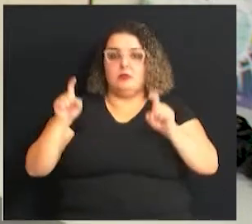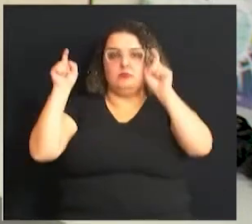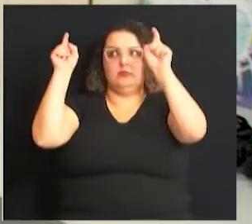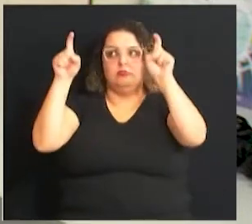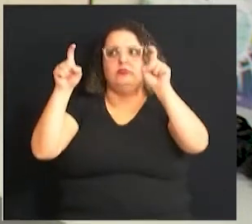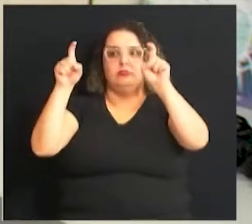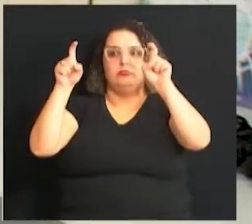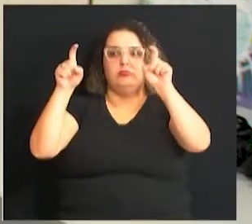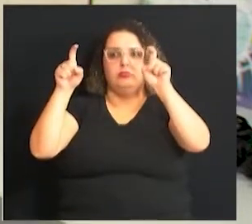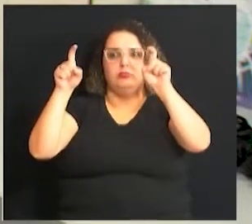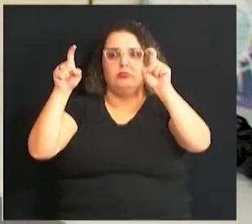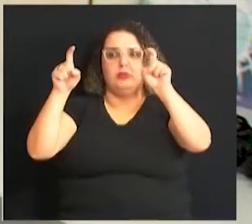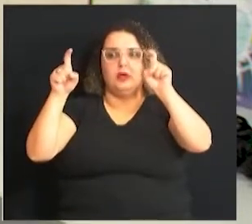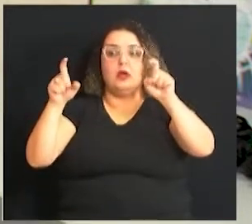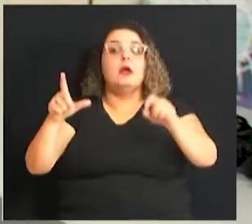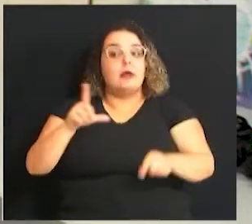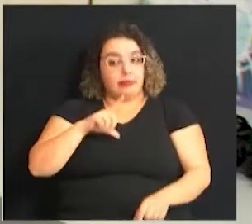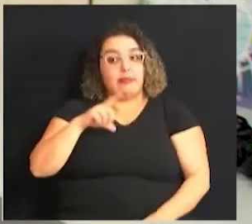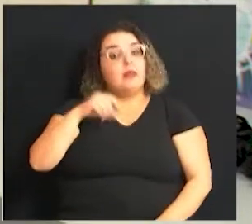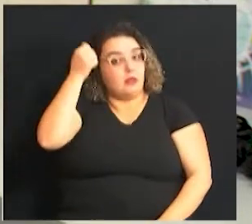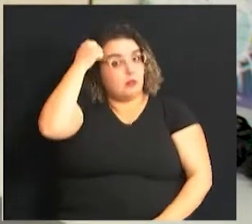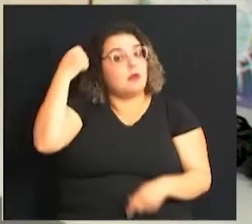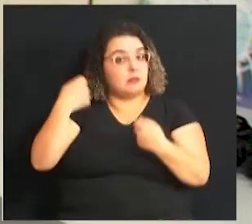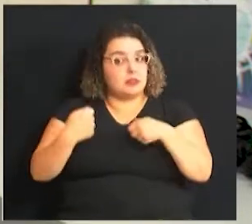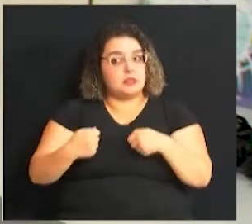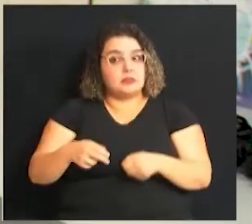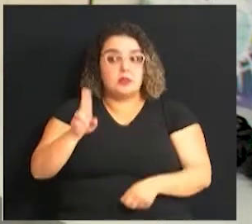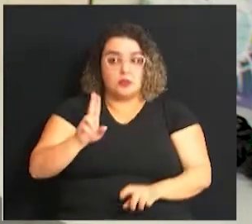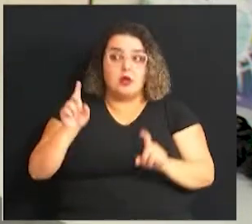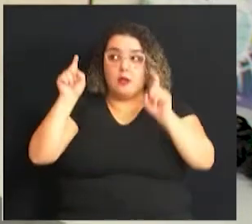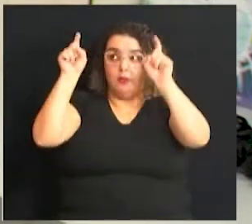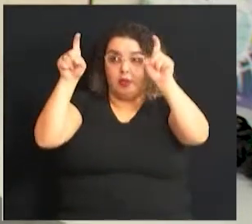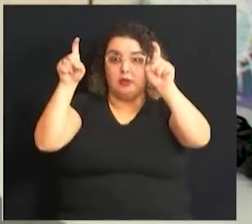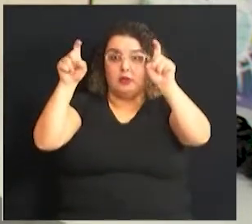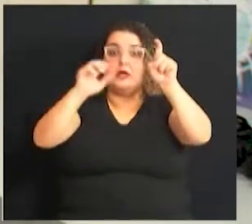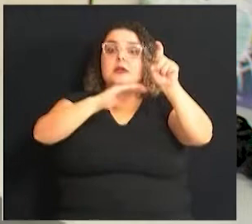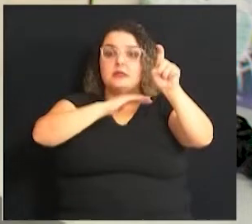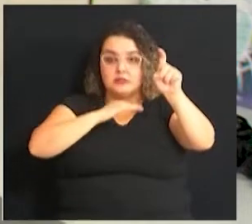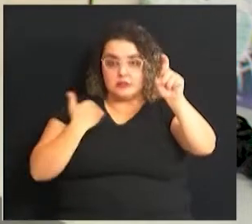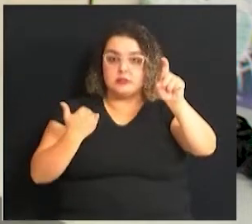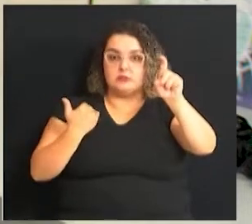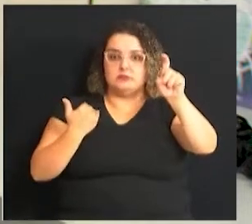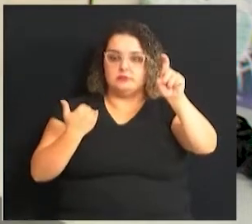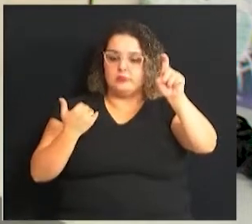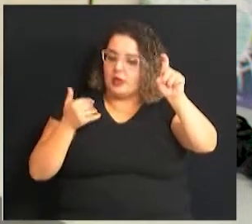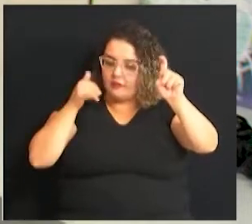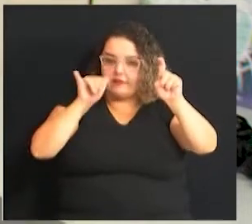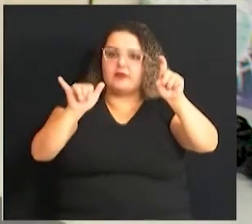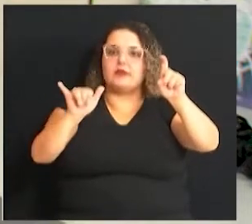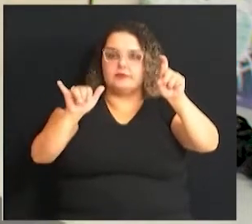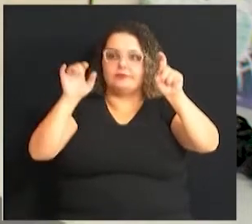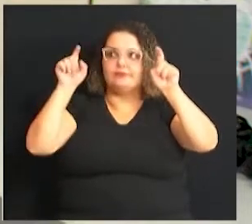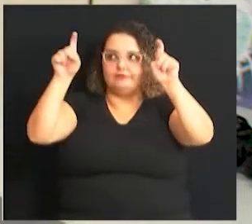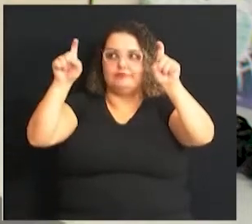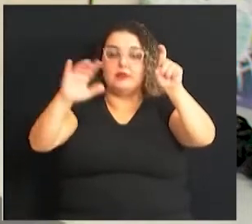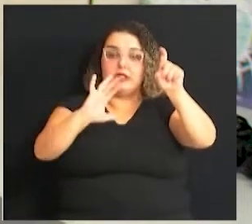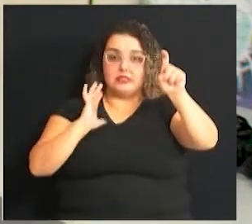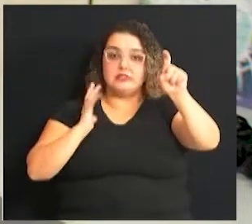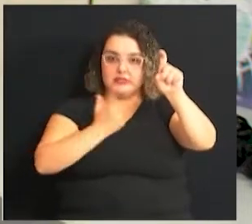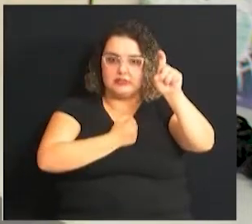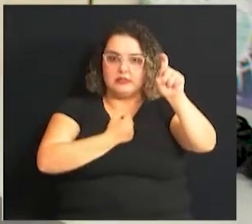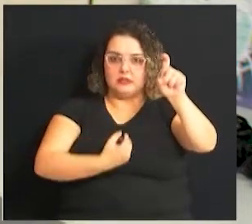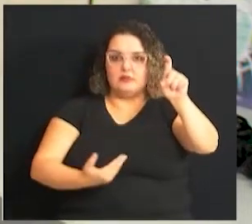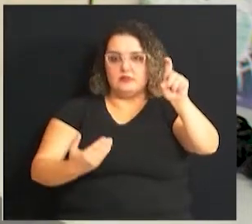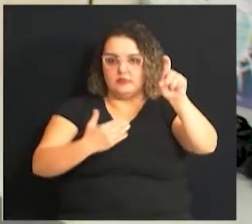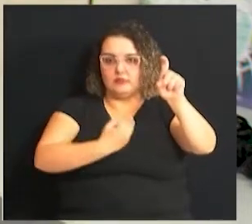moto. O motoqueiro também tem um pouco de culpa nisso, que ele tem que usar a anteninha, que ela salva a vida, ela inutiliza a linha e salva a vida. Se o